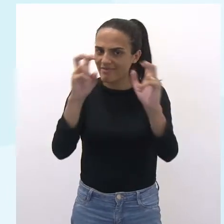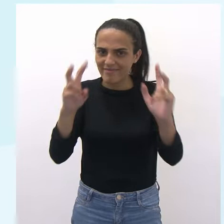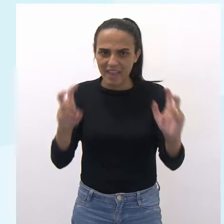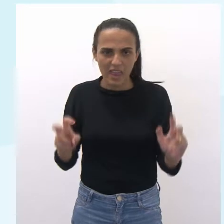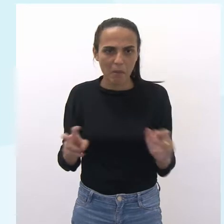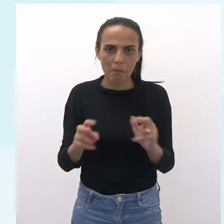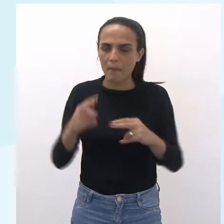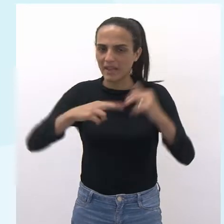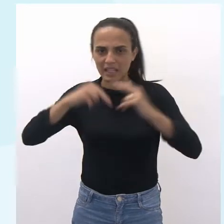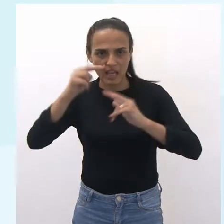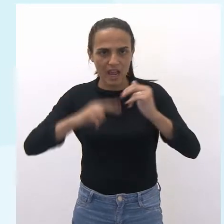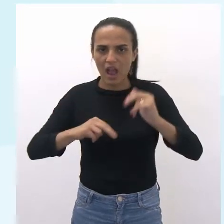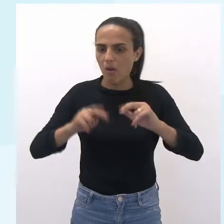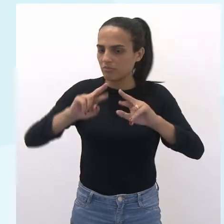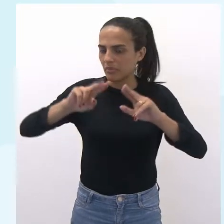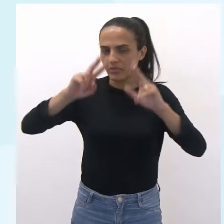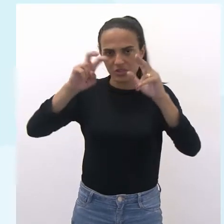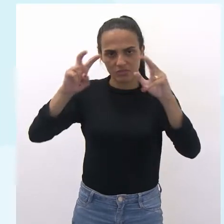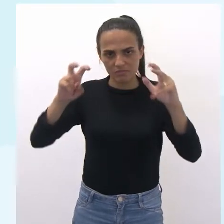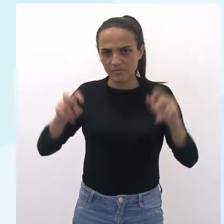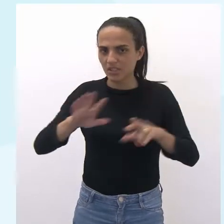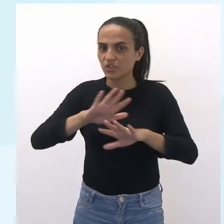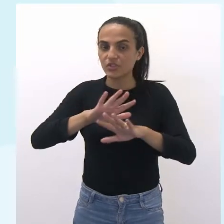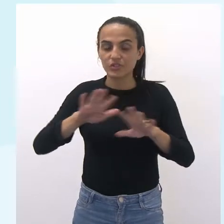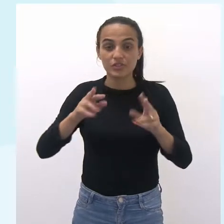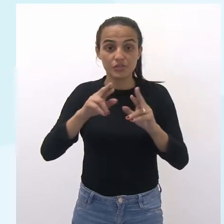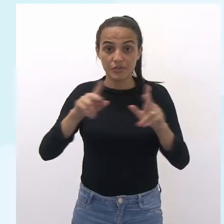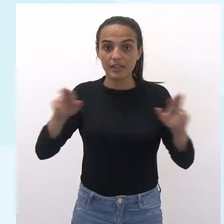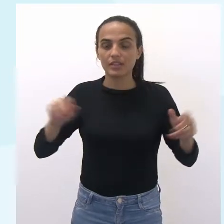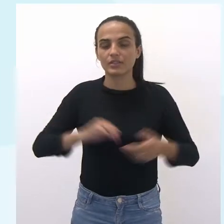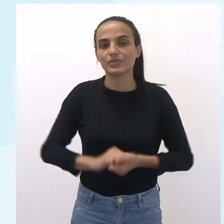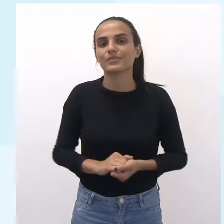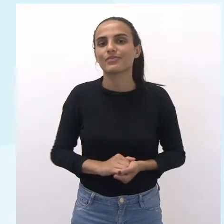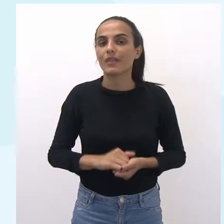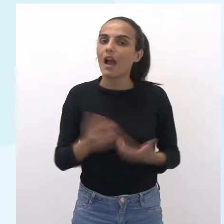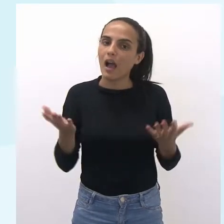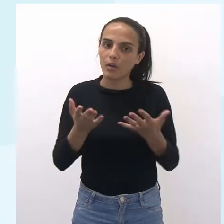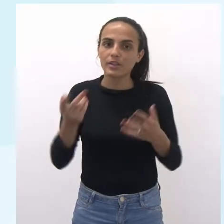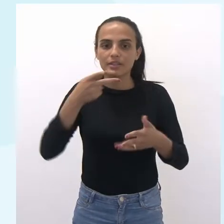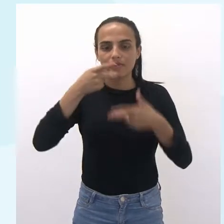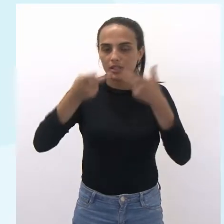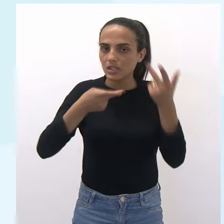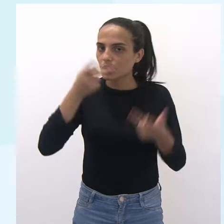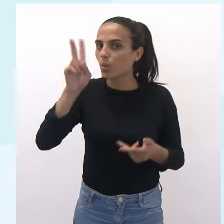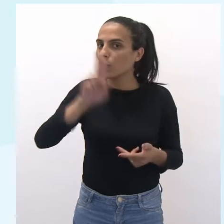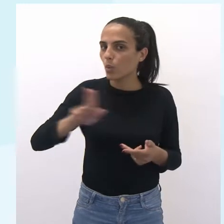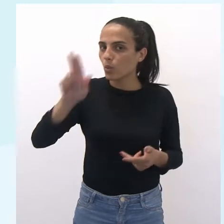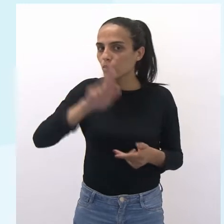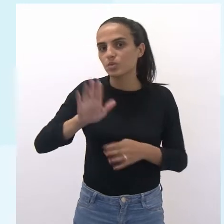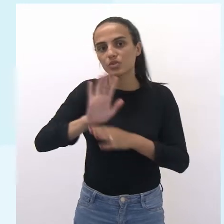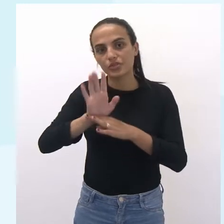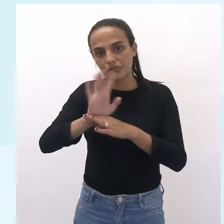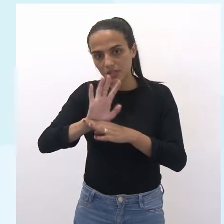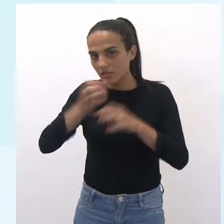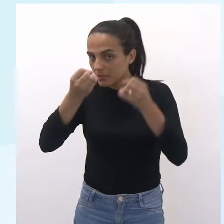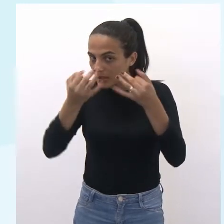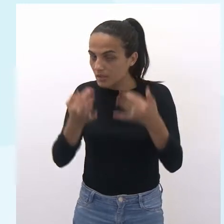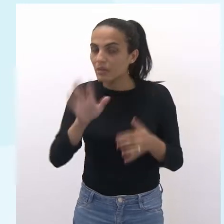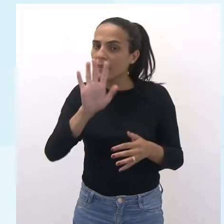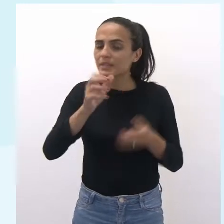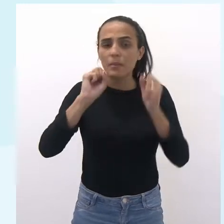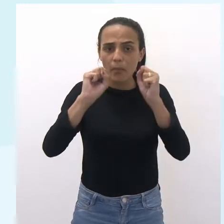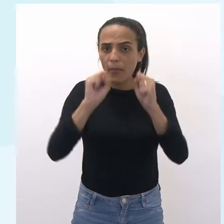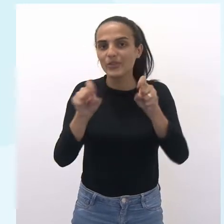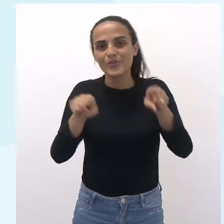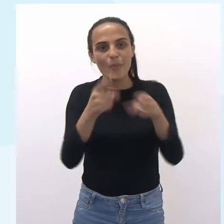gente está possibilitando uma formação sobre o uso de vídeos. Mas também, né, professor Ademir, a gente pode possibilitar uma formação sobre o uso de música.